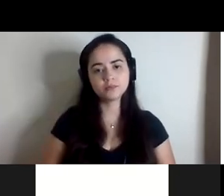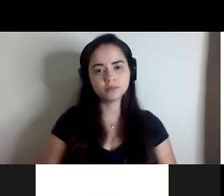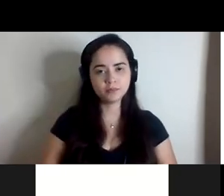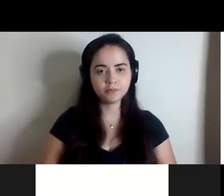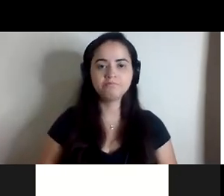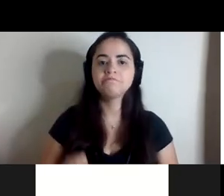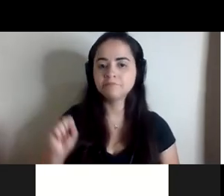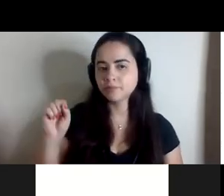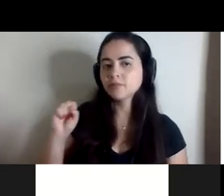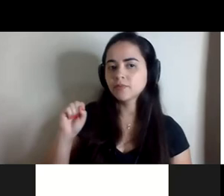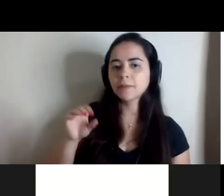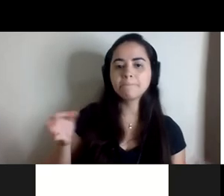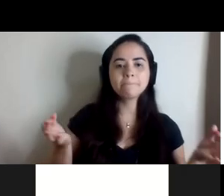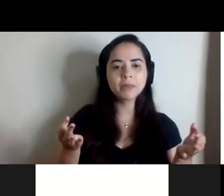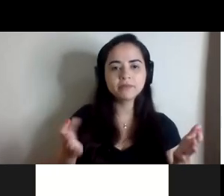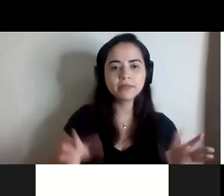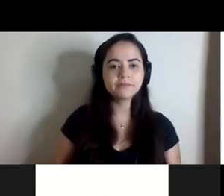Ótimo, perfeito.